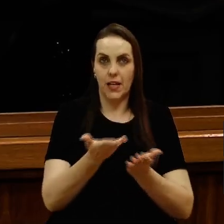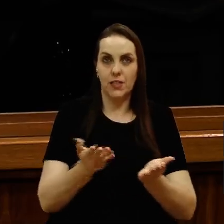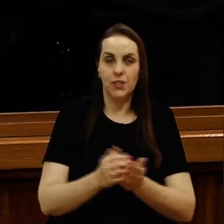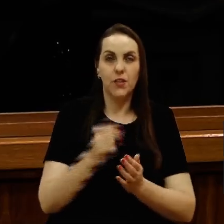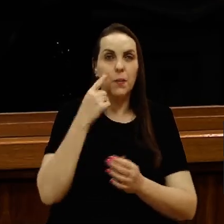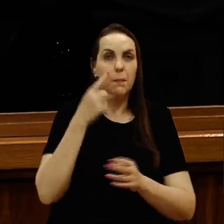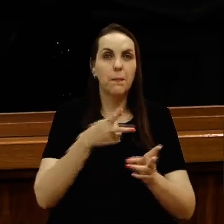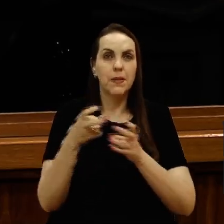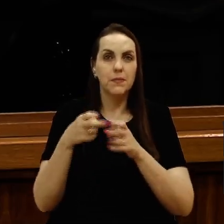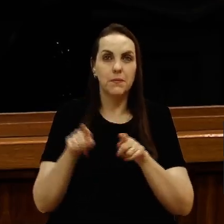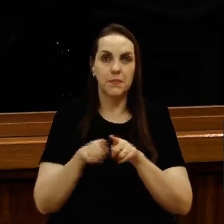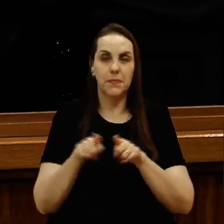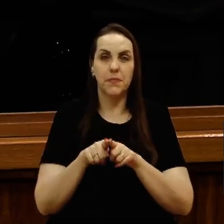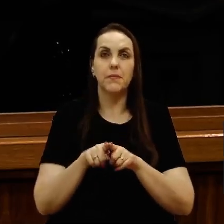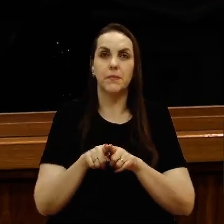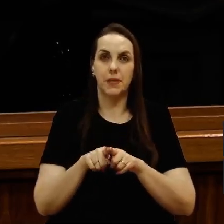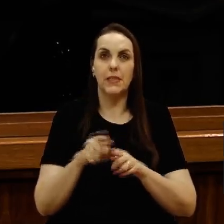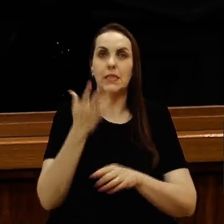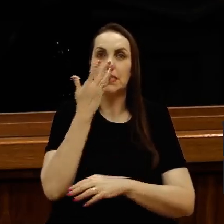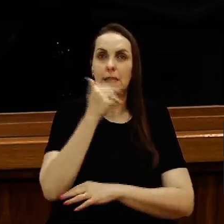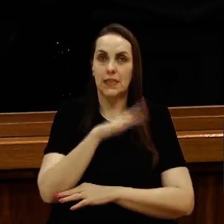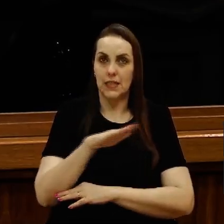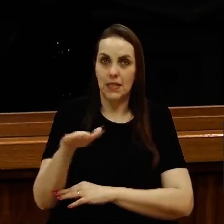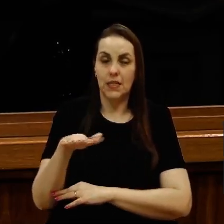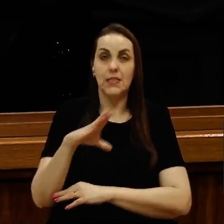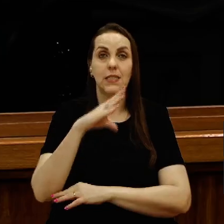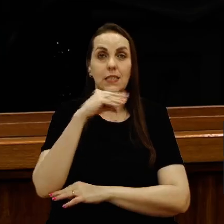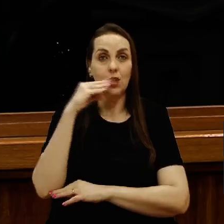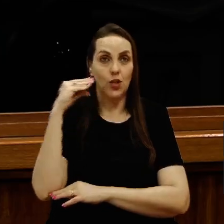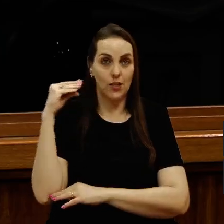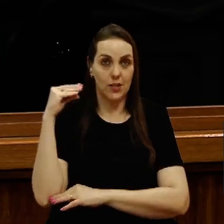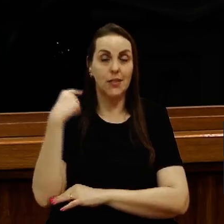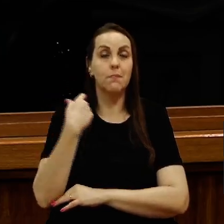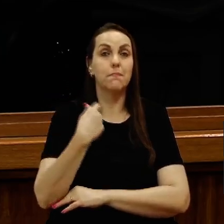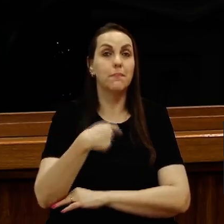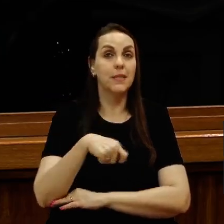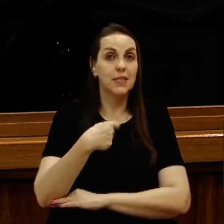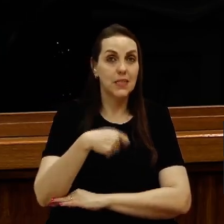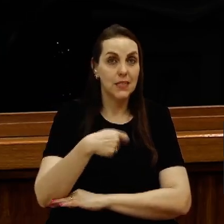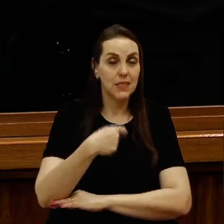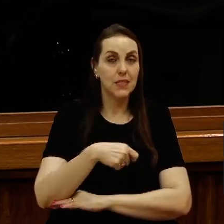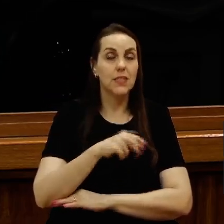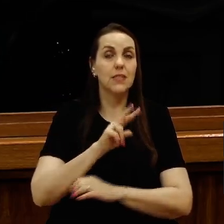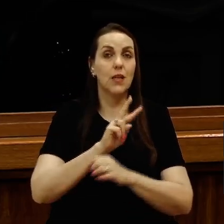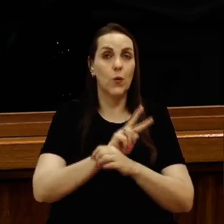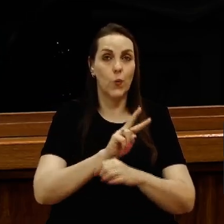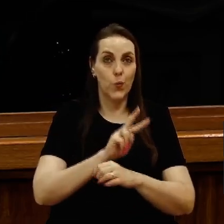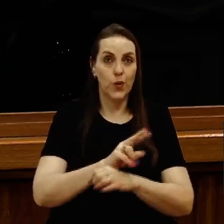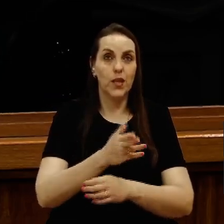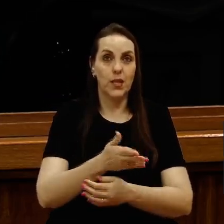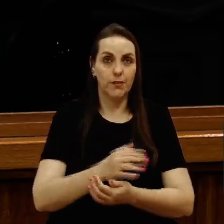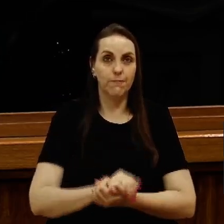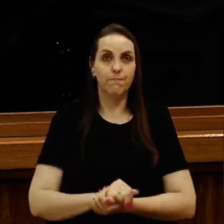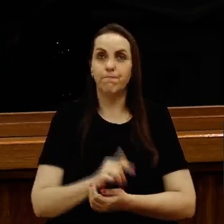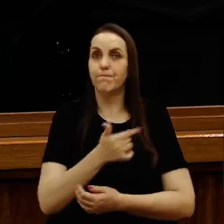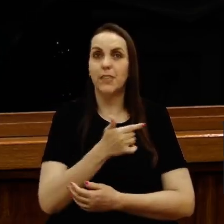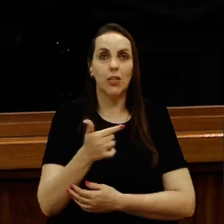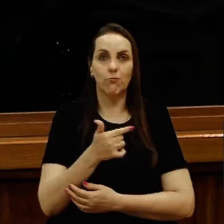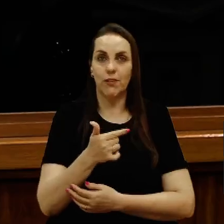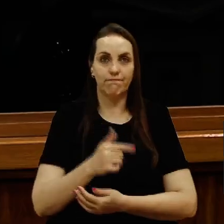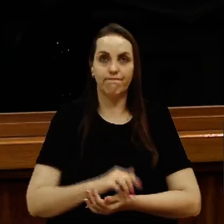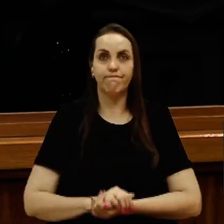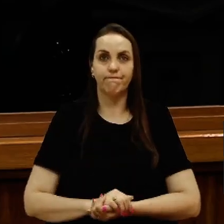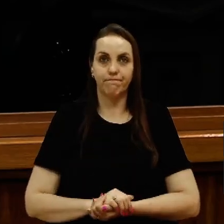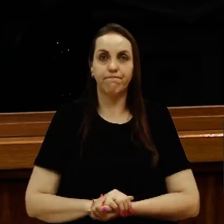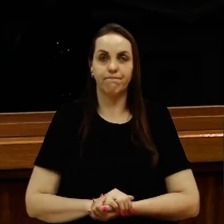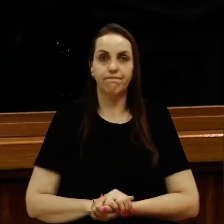vezes, crianças e adolescentes que precisam de cuidadoria e que não têm. Muitas vezes são